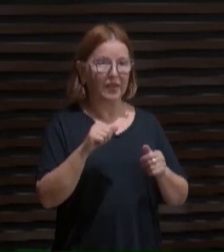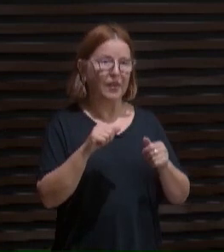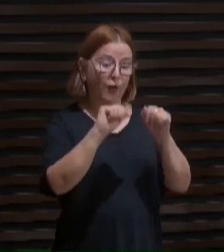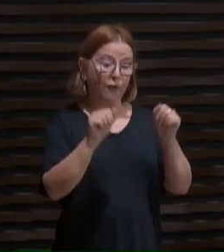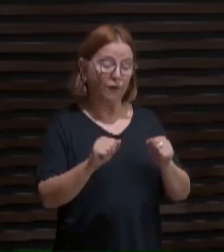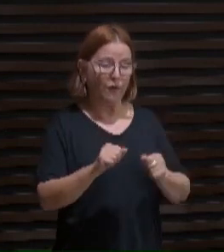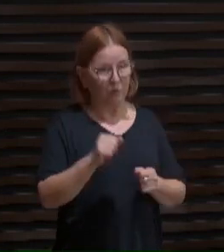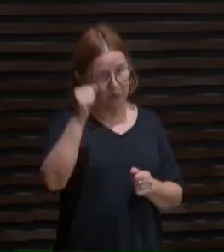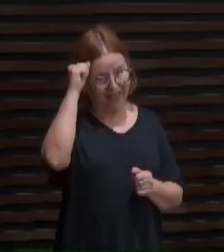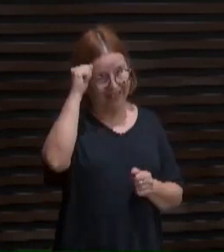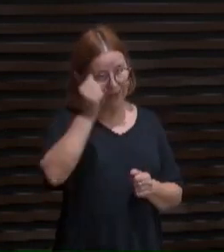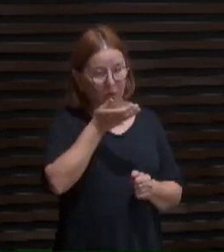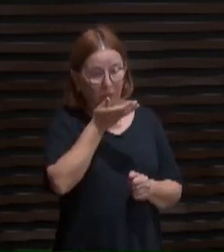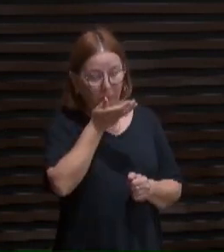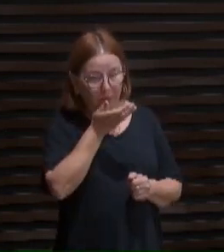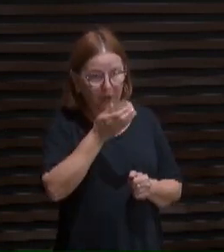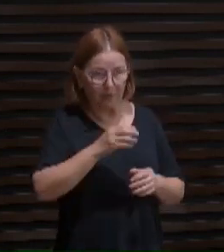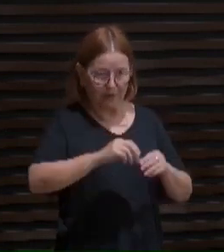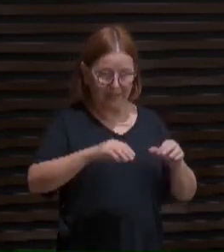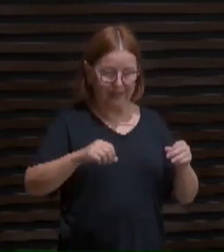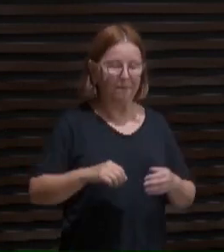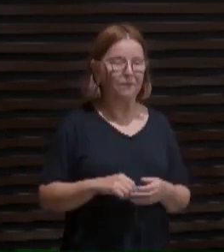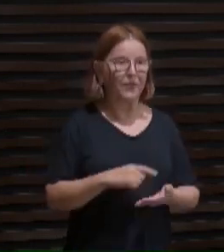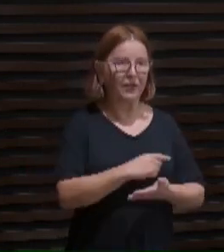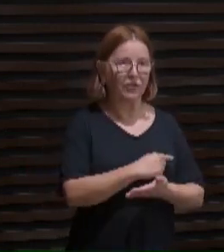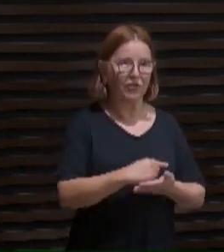7, Gênesis 2, 7.